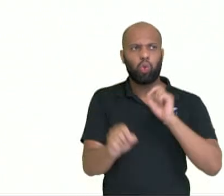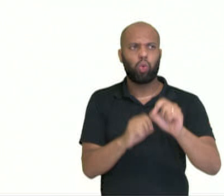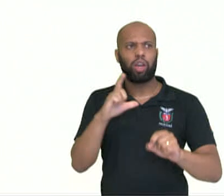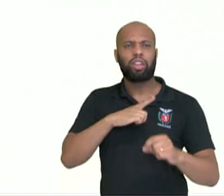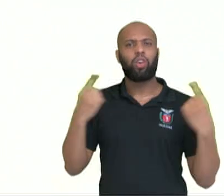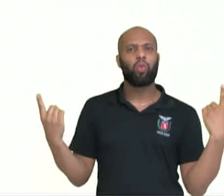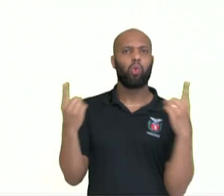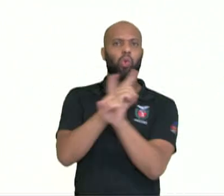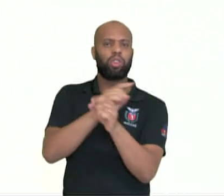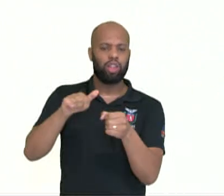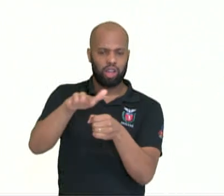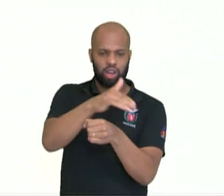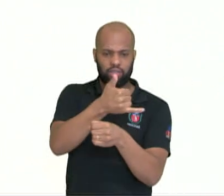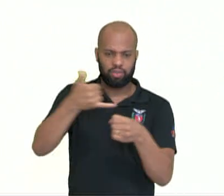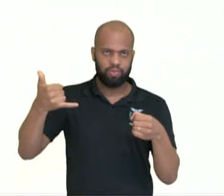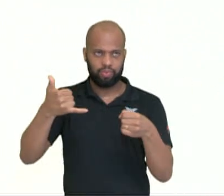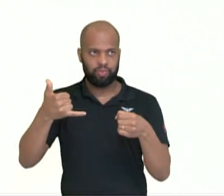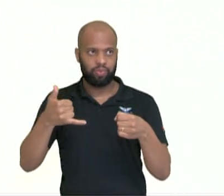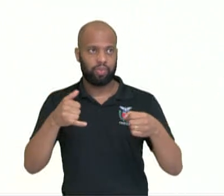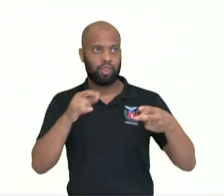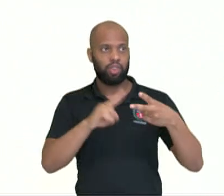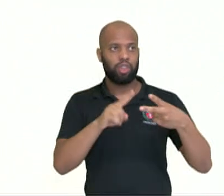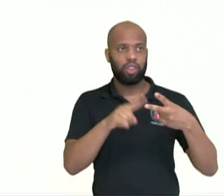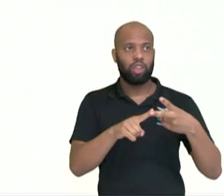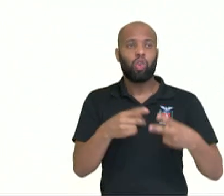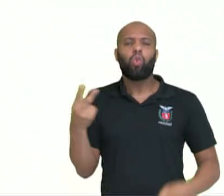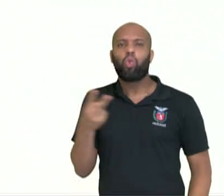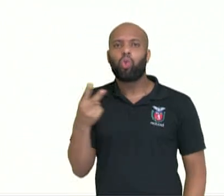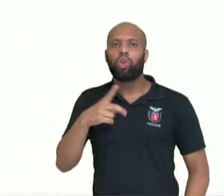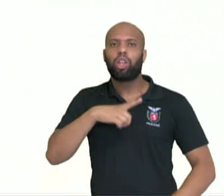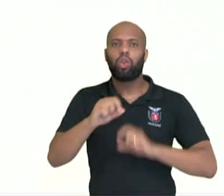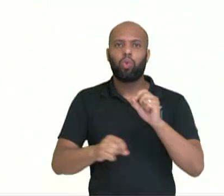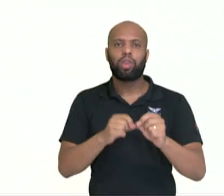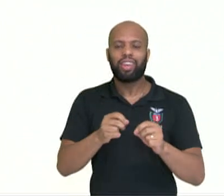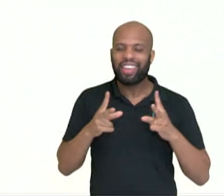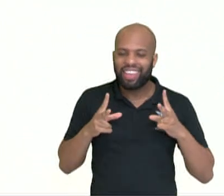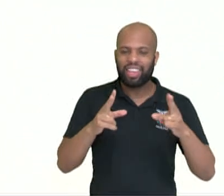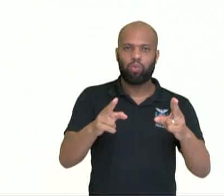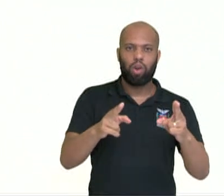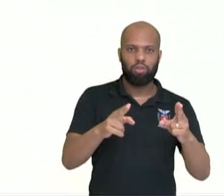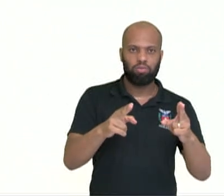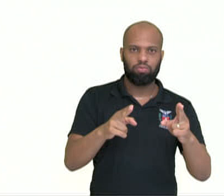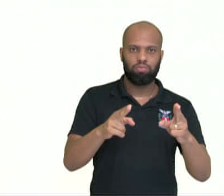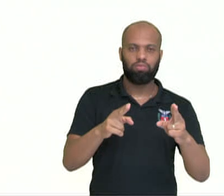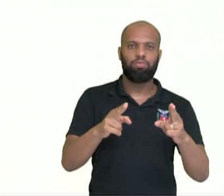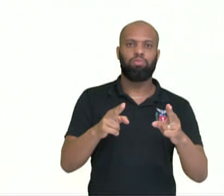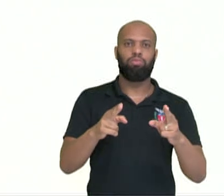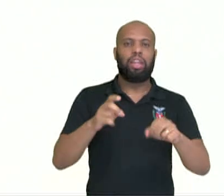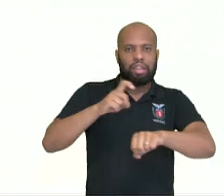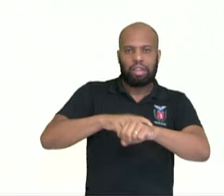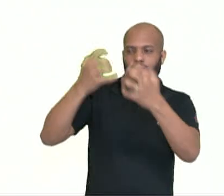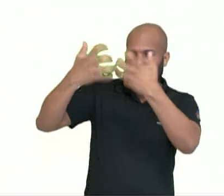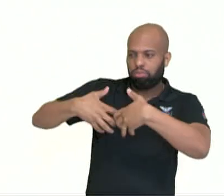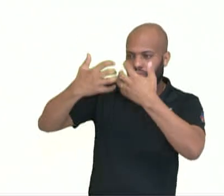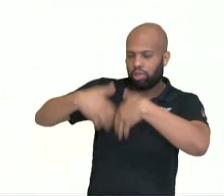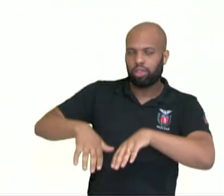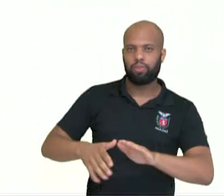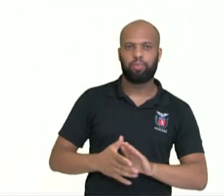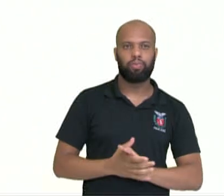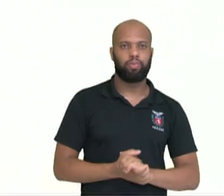sinais opostos. O bastão e a lã ficarão com cargas elétricas de mesmo sinal. Tempo para vocês responderem.